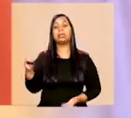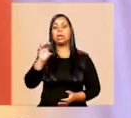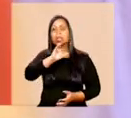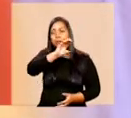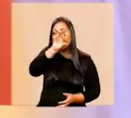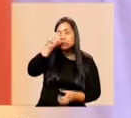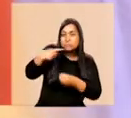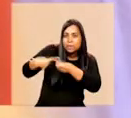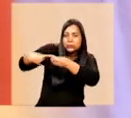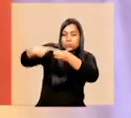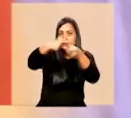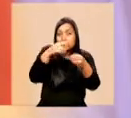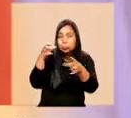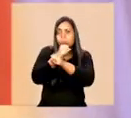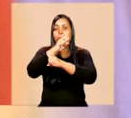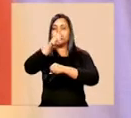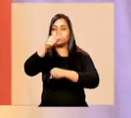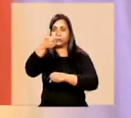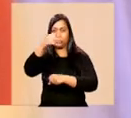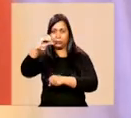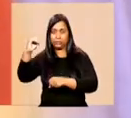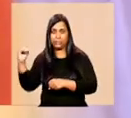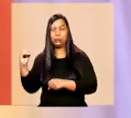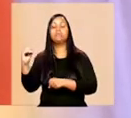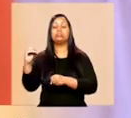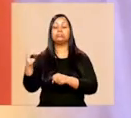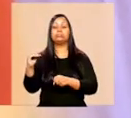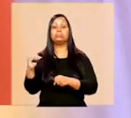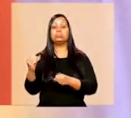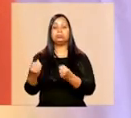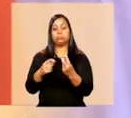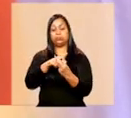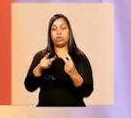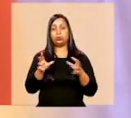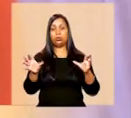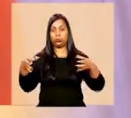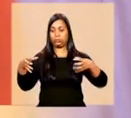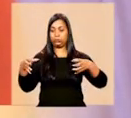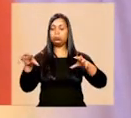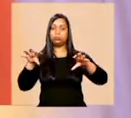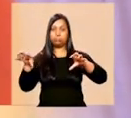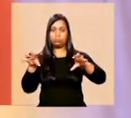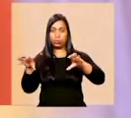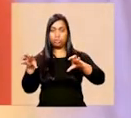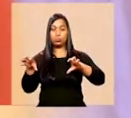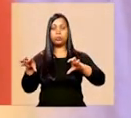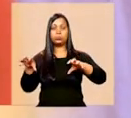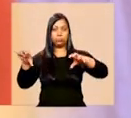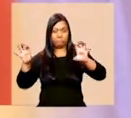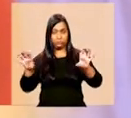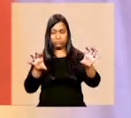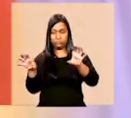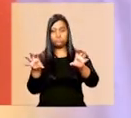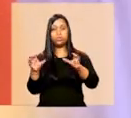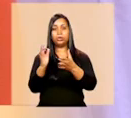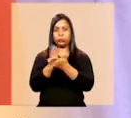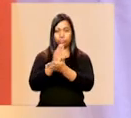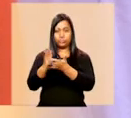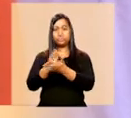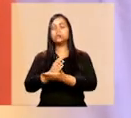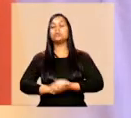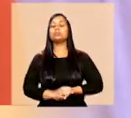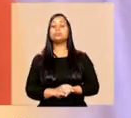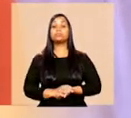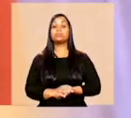sua regional, né? São dois diretórios, a gente costuma dizer, duas regiões divididas,